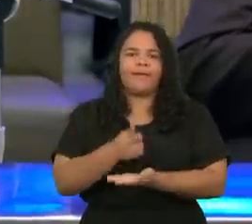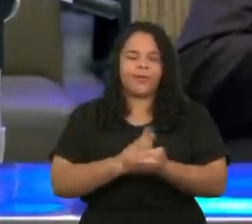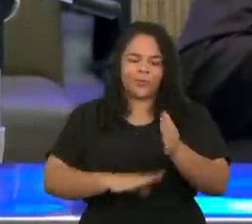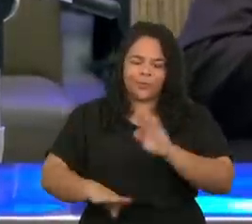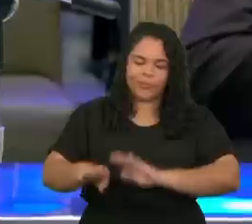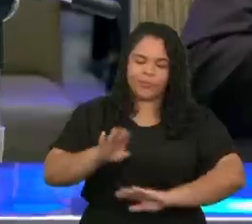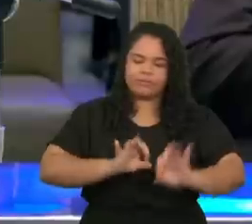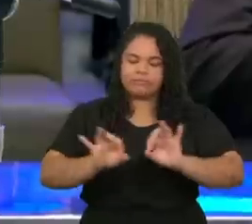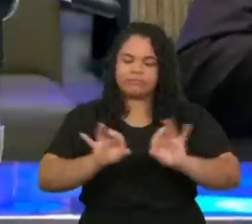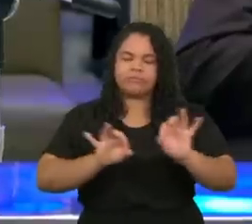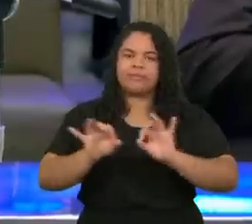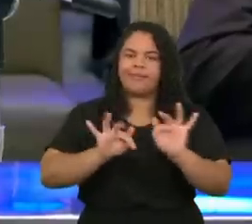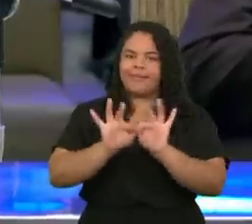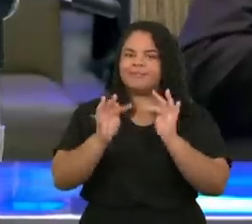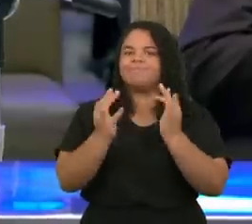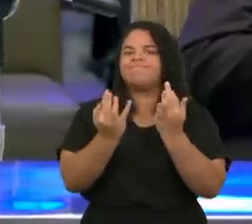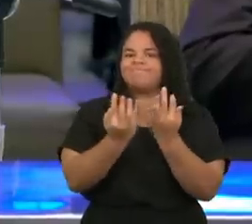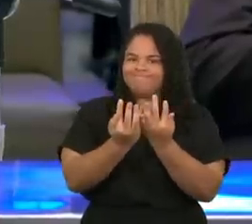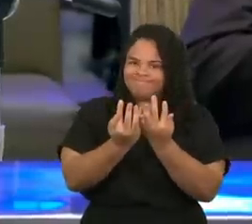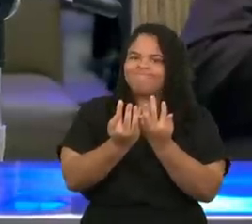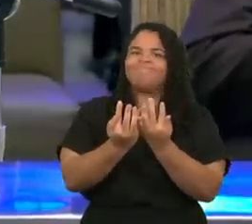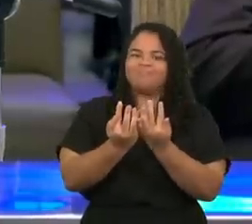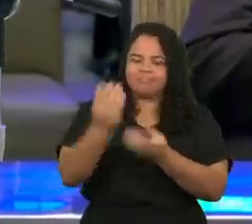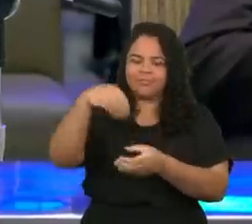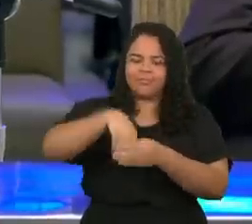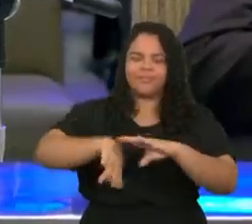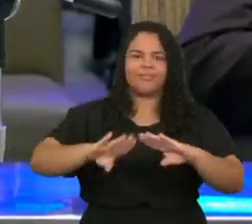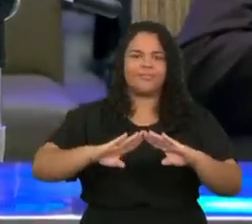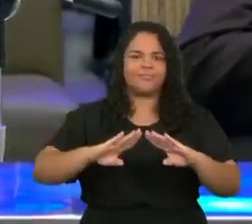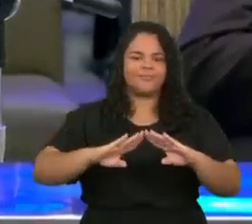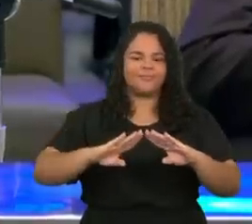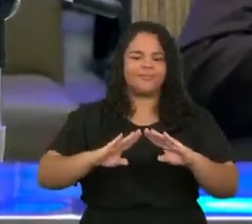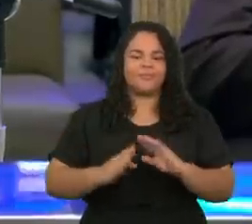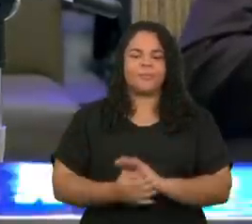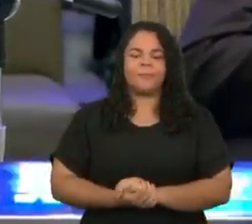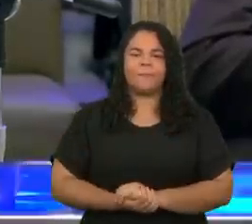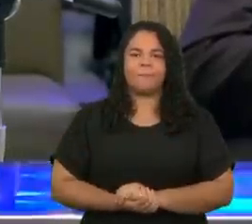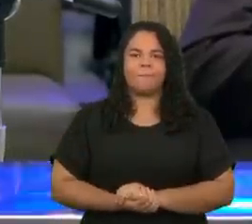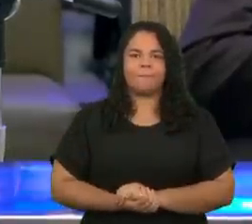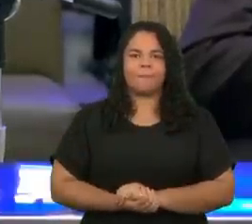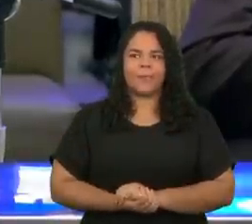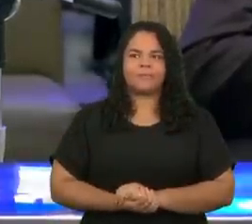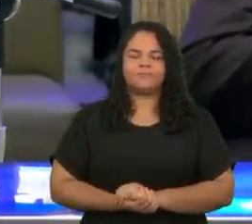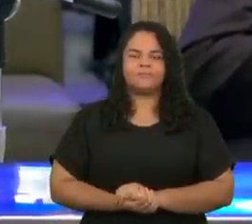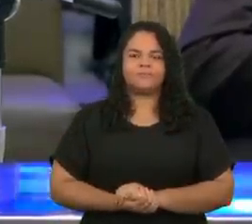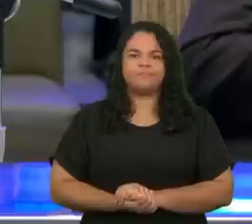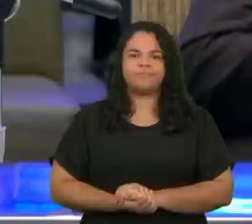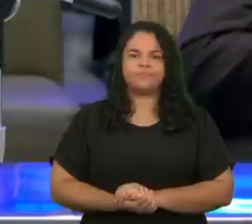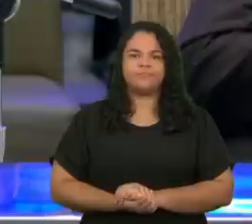com a nossa família com a nossa casa assim como fazia